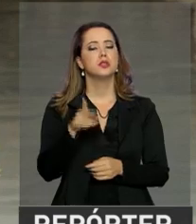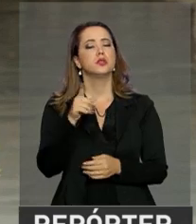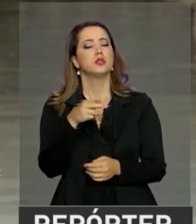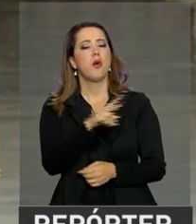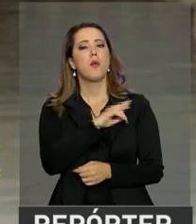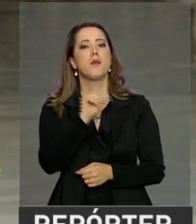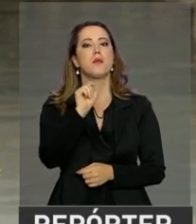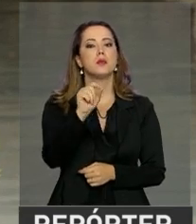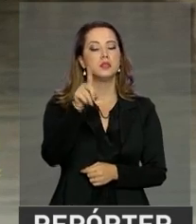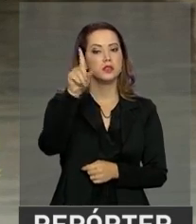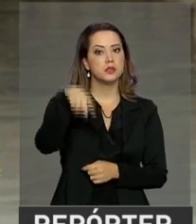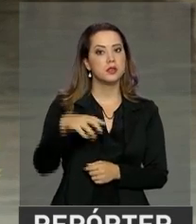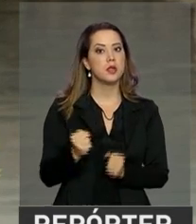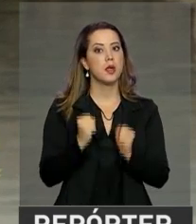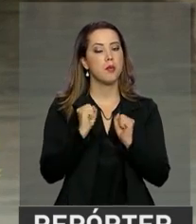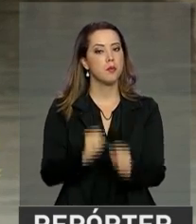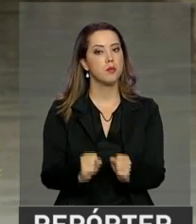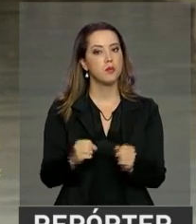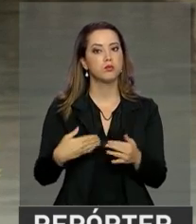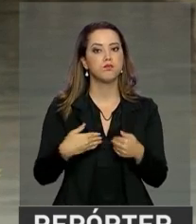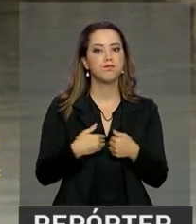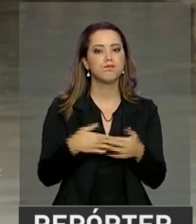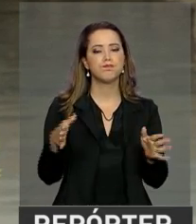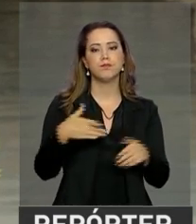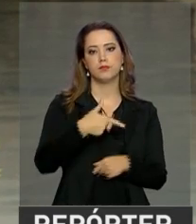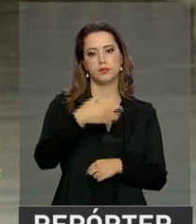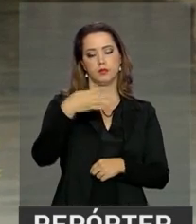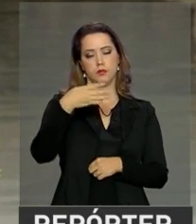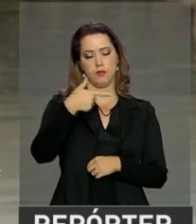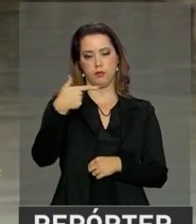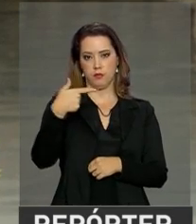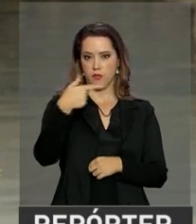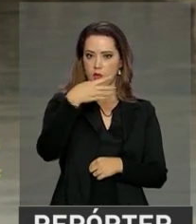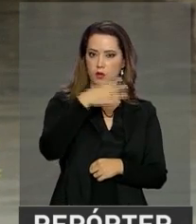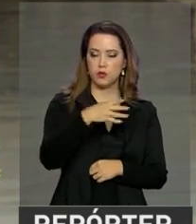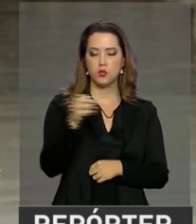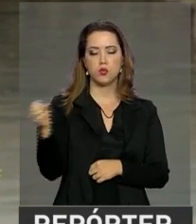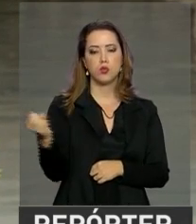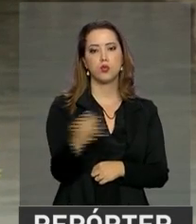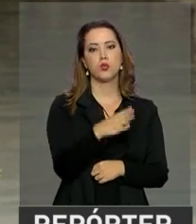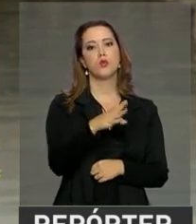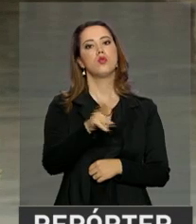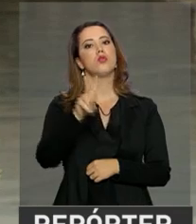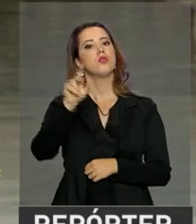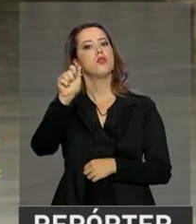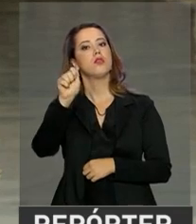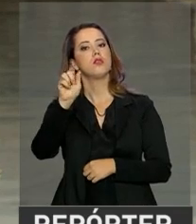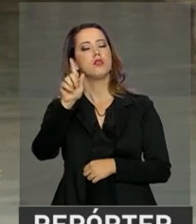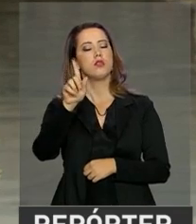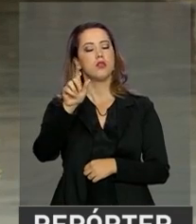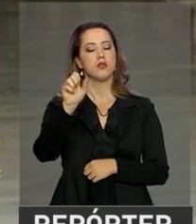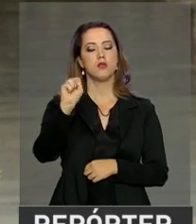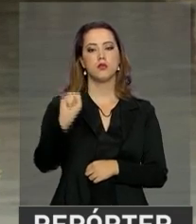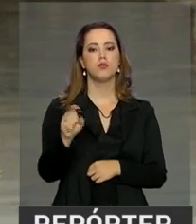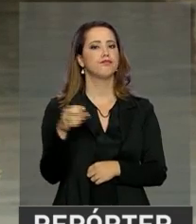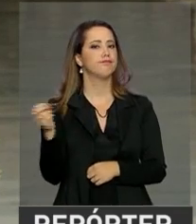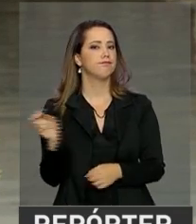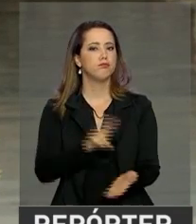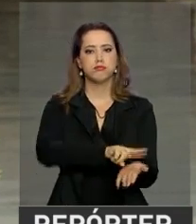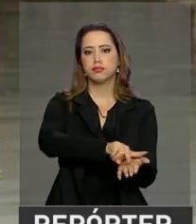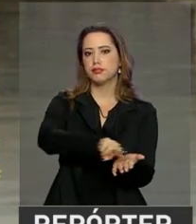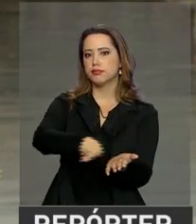um potencial de abertura de 24.000 novas vagas por ano esses cursos em várias Áreas Aí como saúde